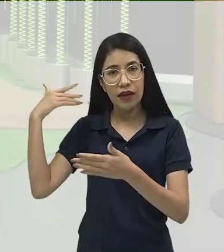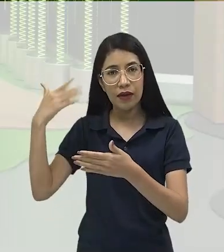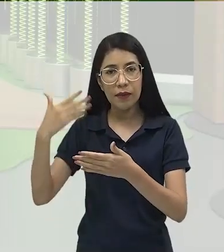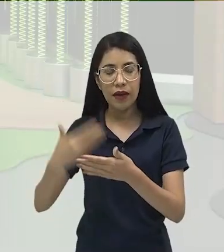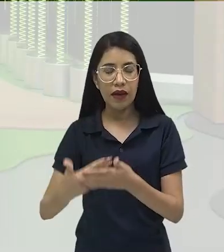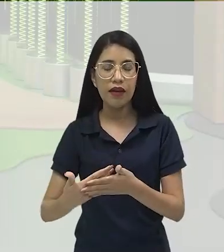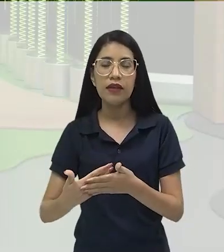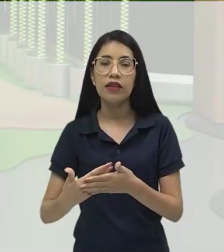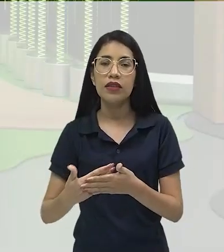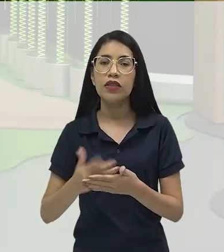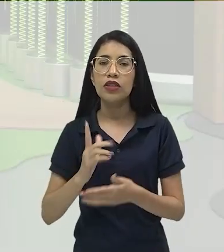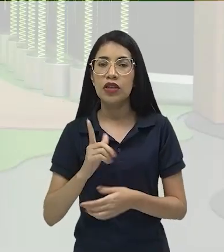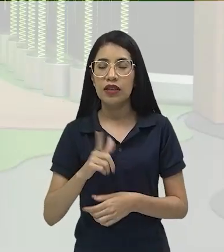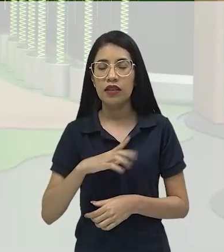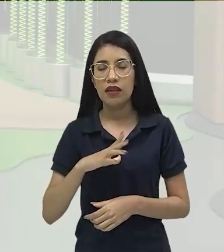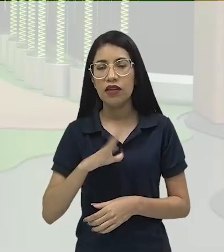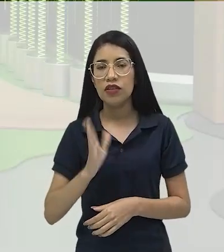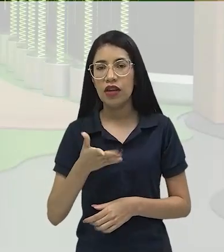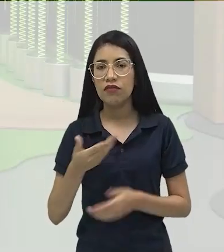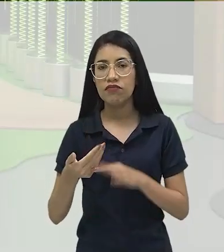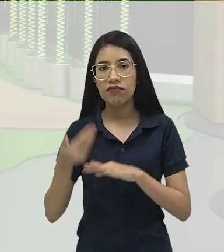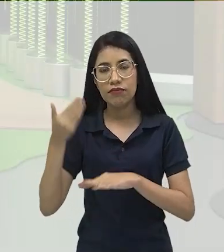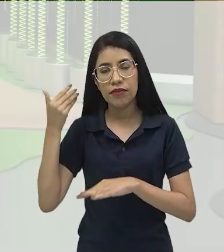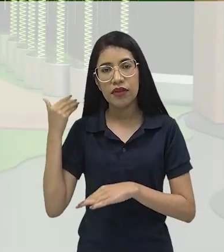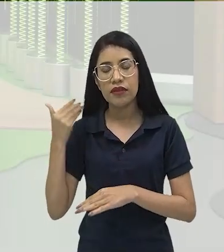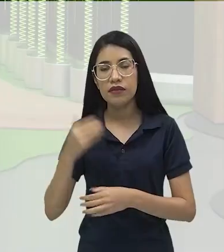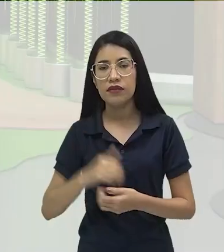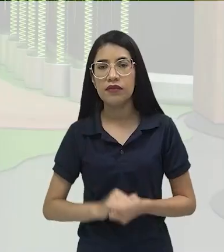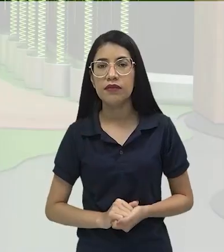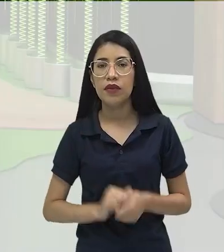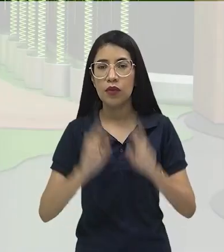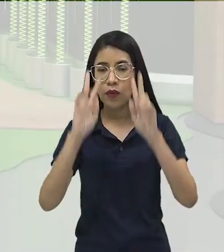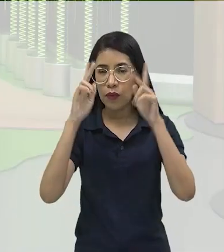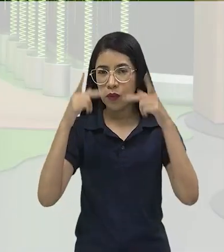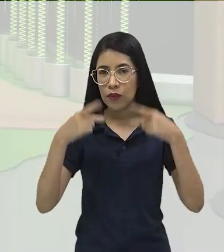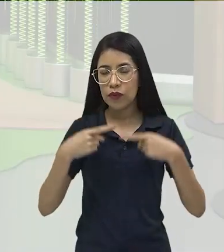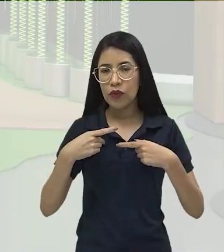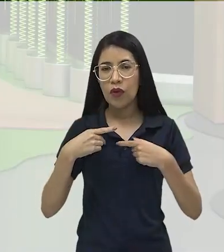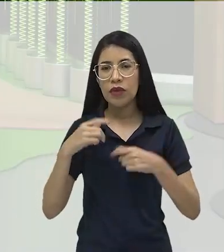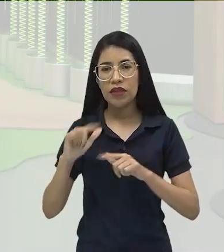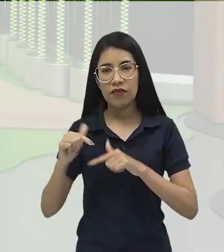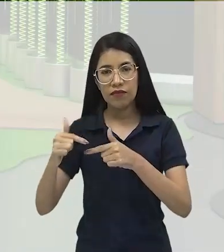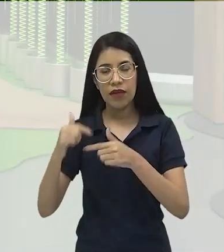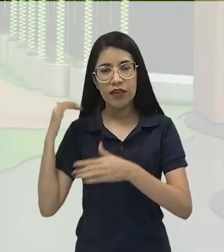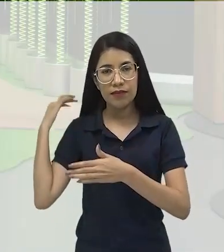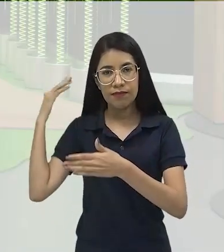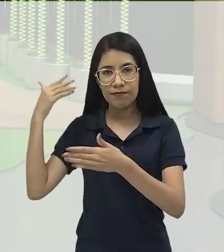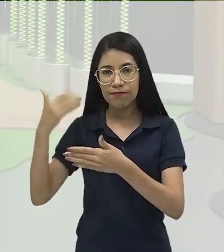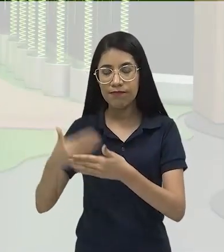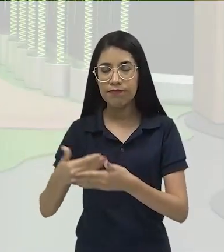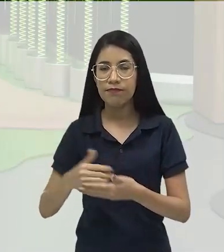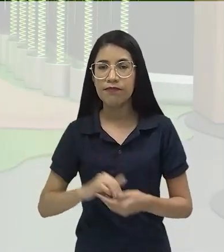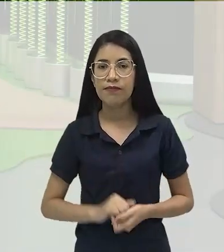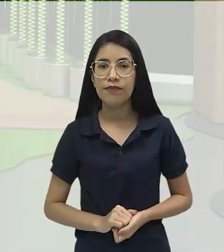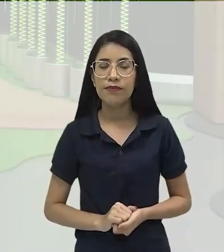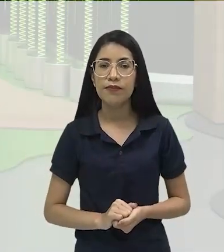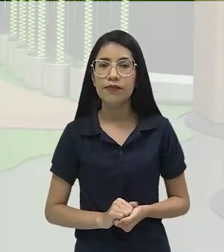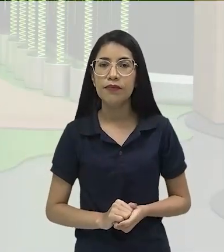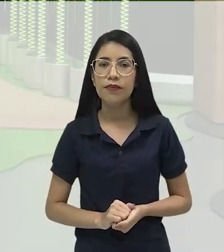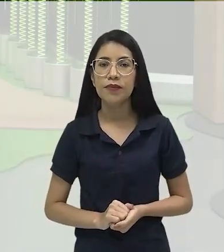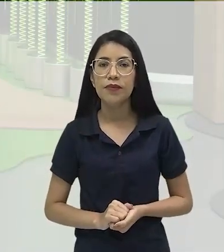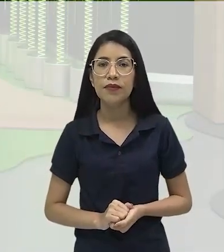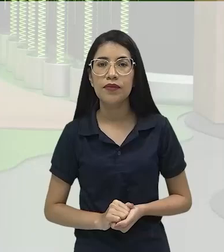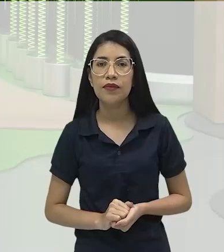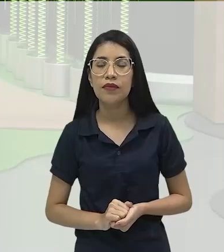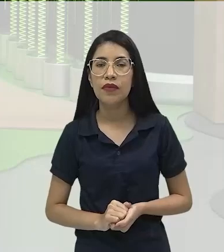Elas são em decorrência das atividades humanas ao longo de muitos anos, certo? E